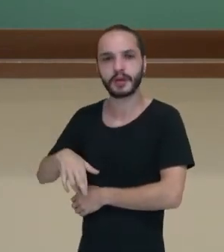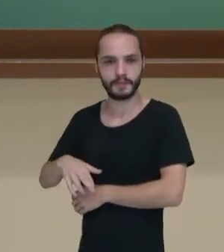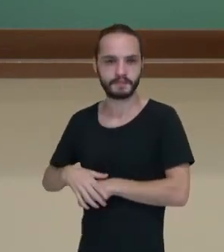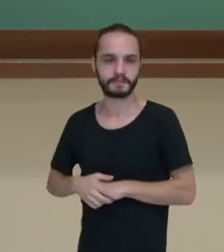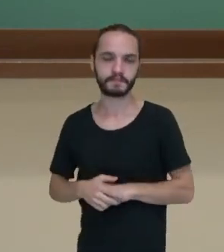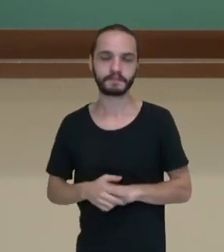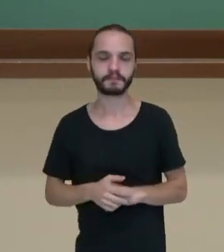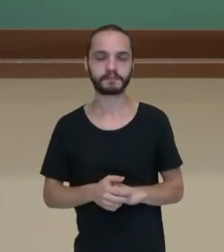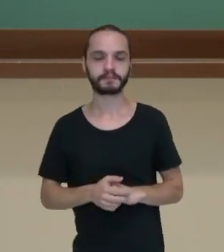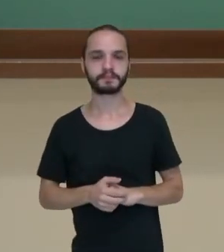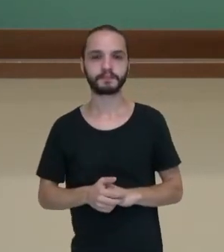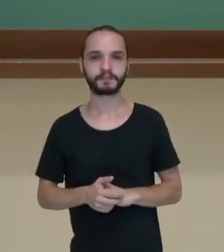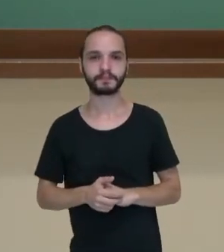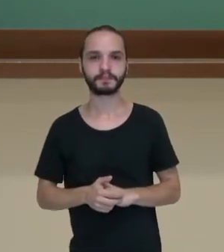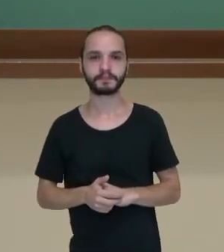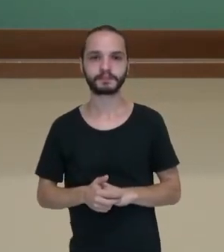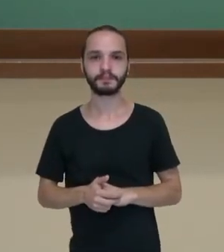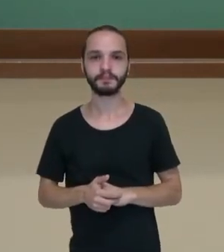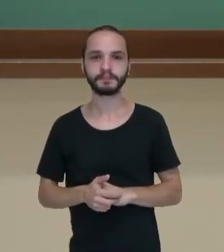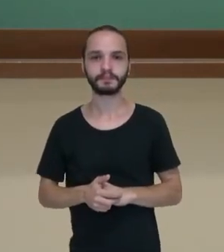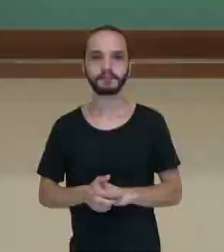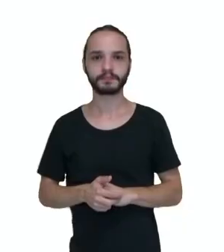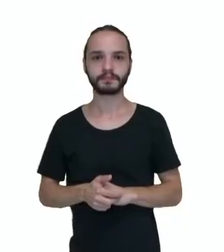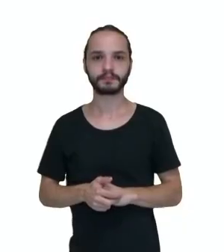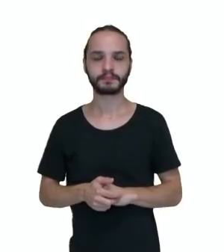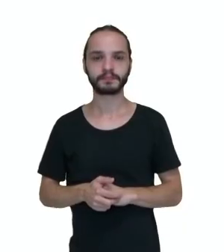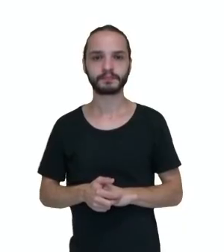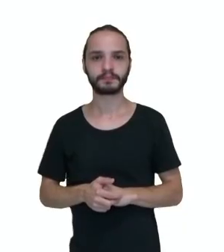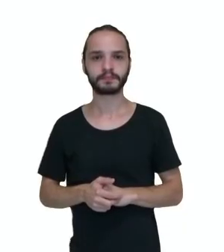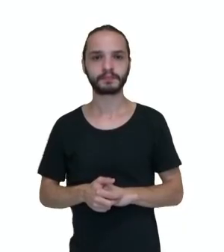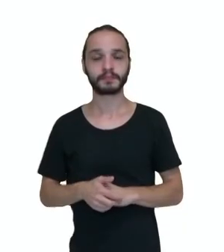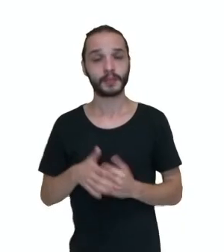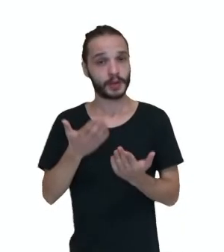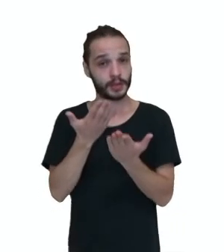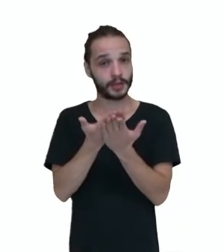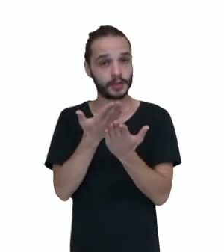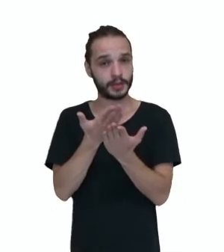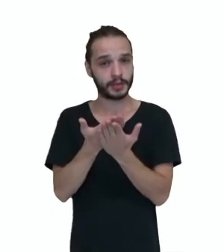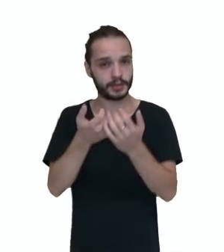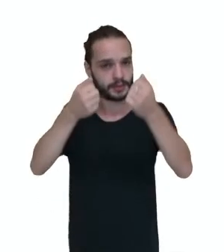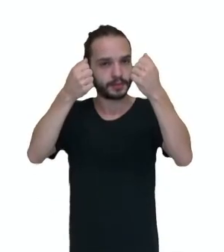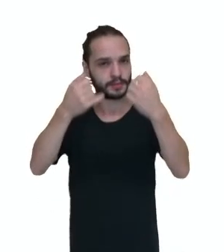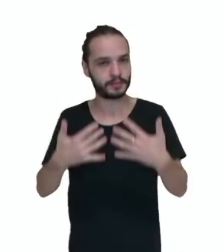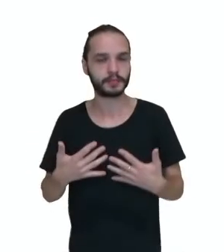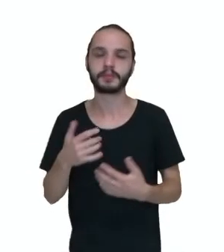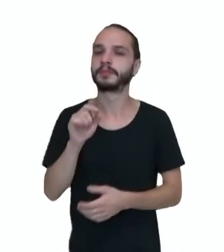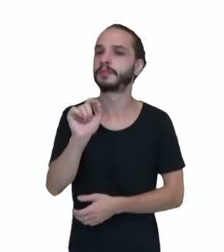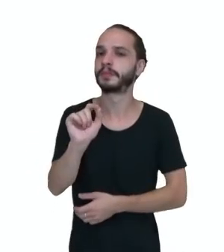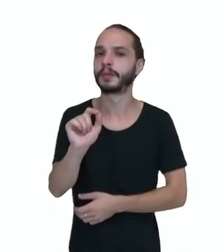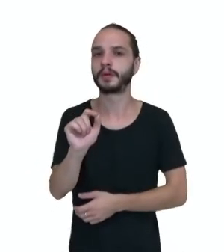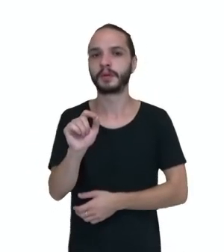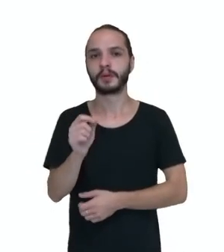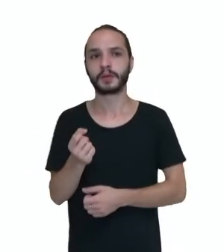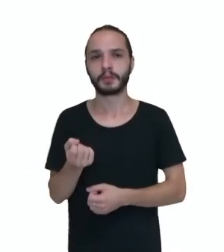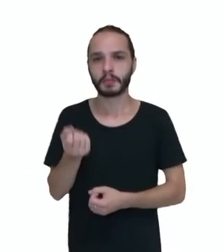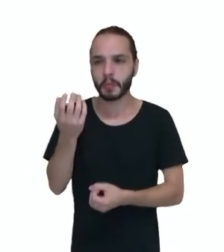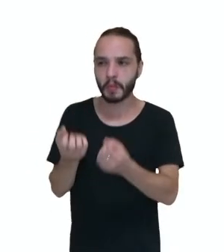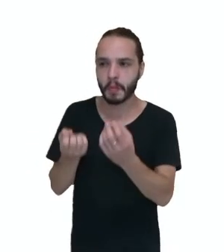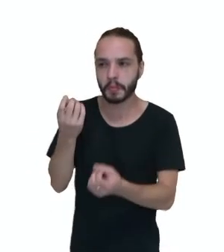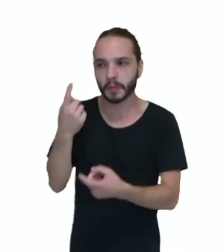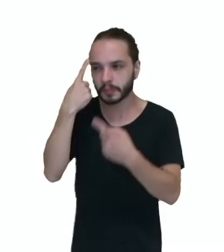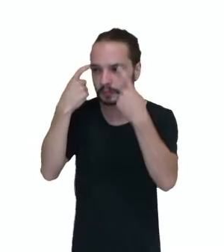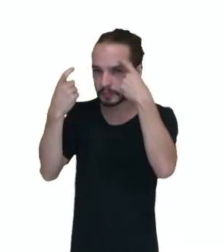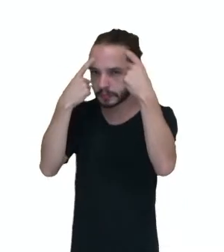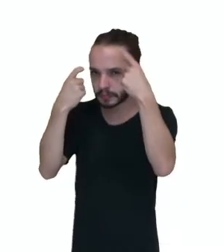Segundo os historiadores da filosofia, todas essas invenções e criações